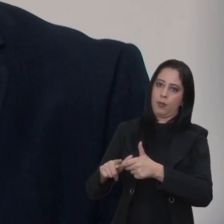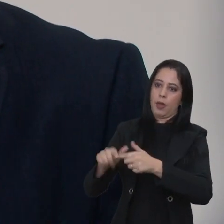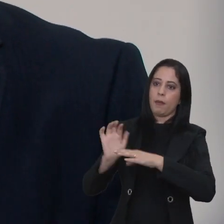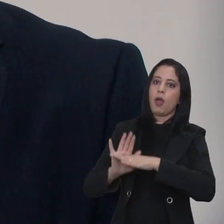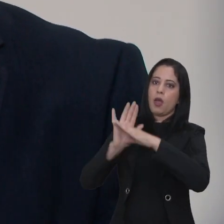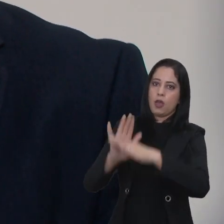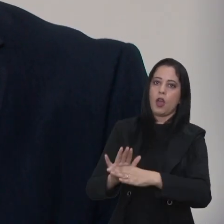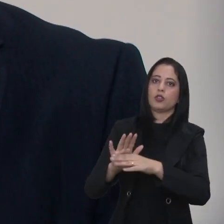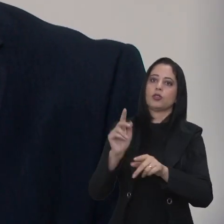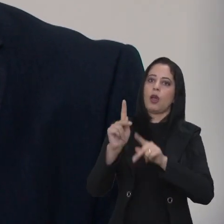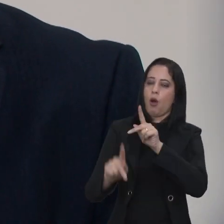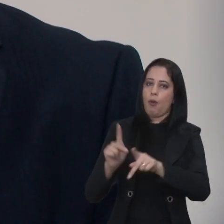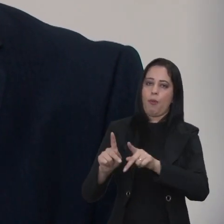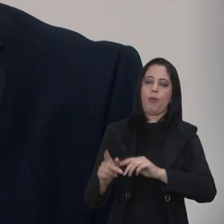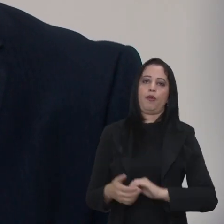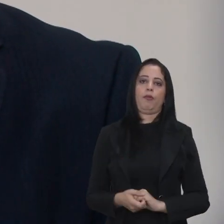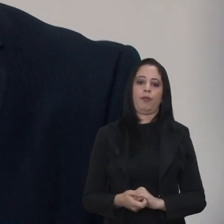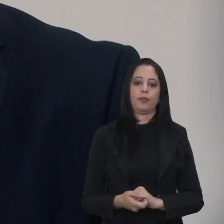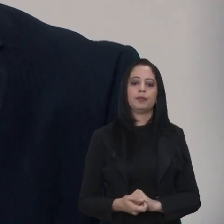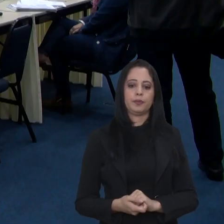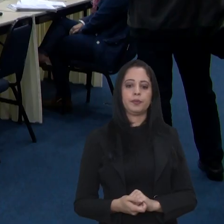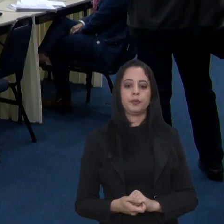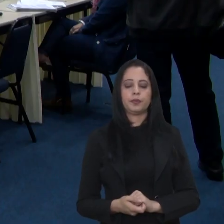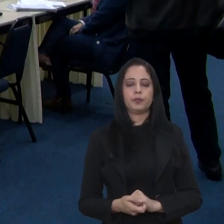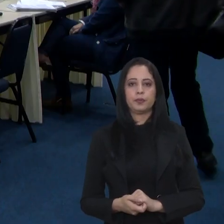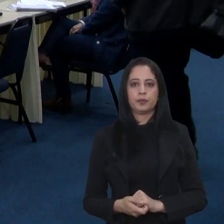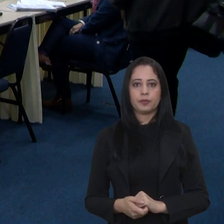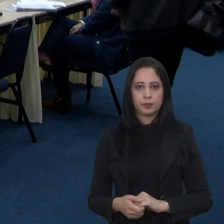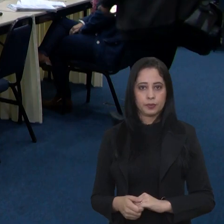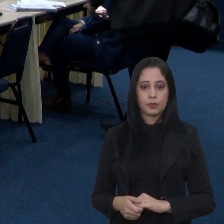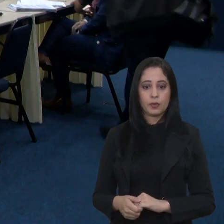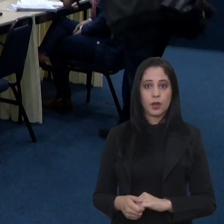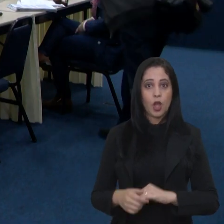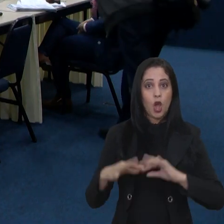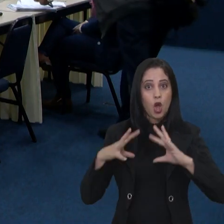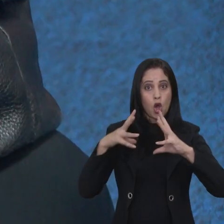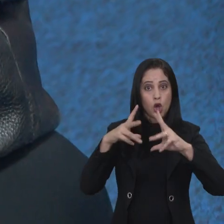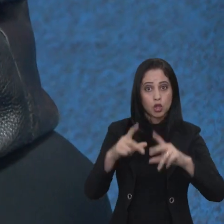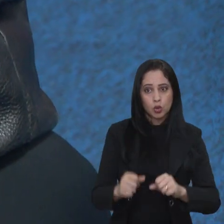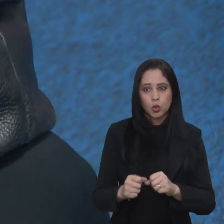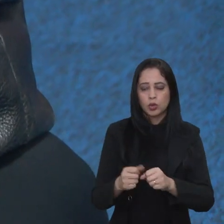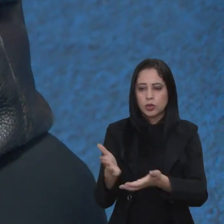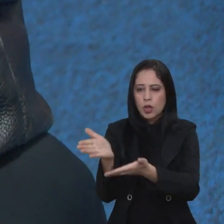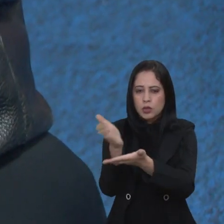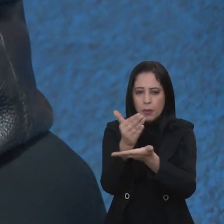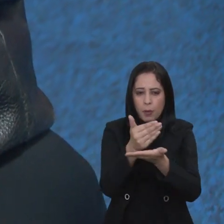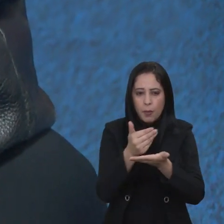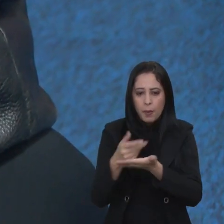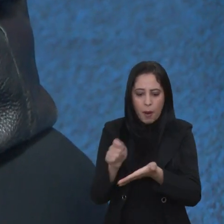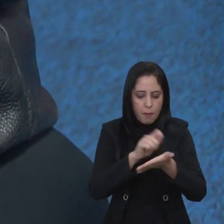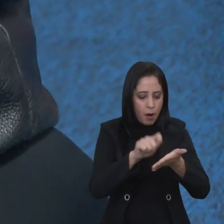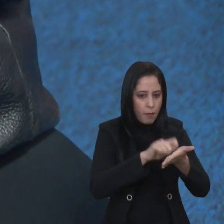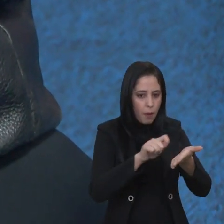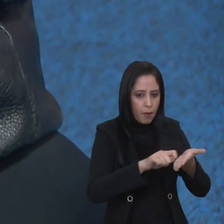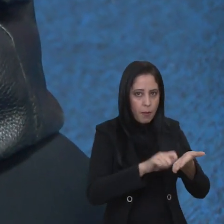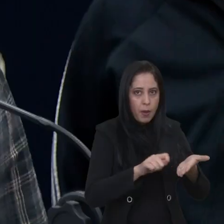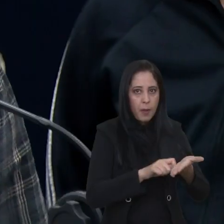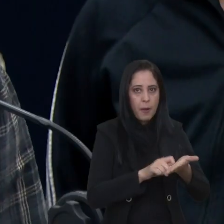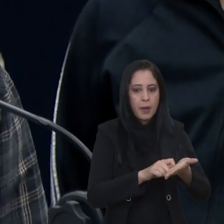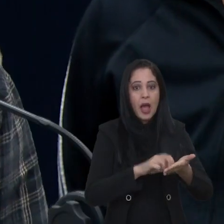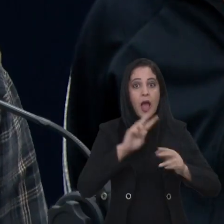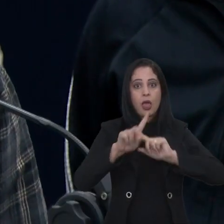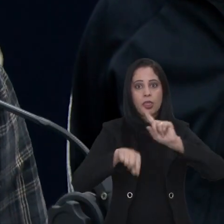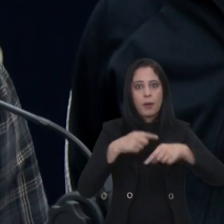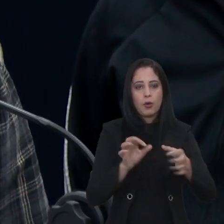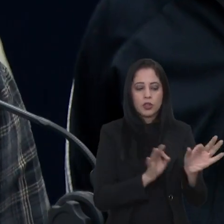possam realmente ajudar as pessoas que mais precisam. Ainda segundo os vereadores, todas as informações colhidas dos encontros